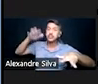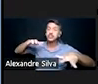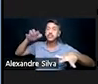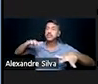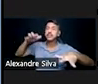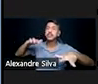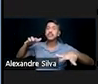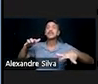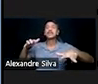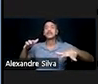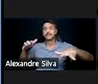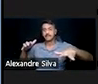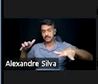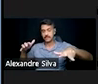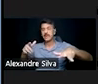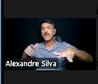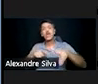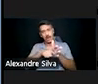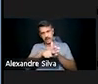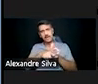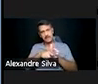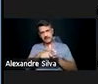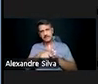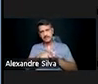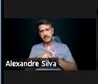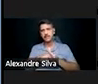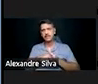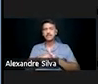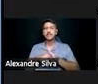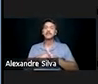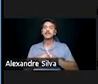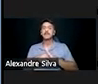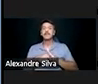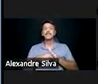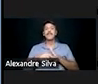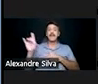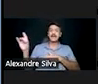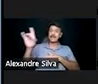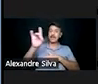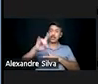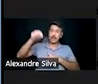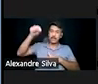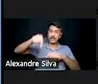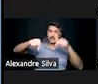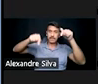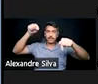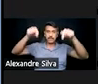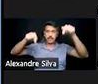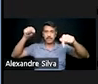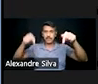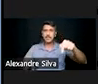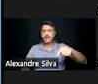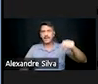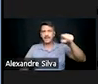posso dizer, porque eu analisei essa amostra também, cada bolinha dessa, essa parte aqui desse